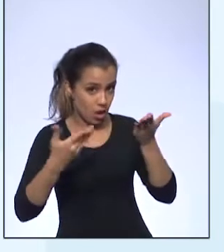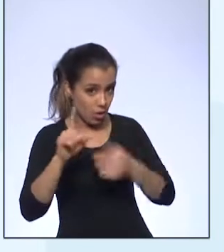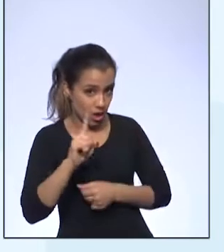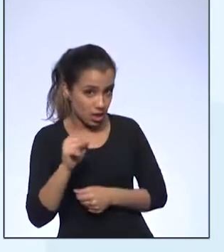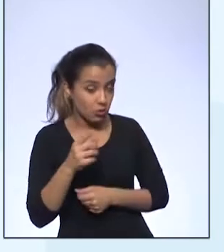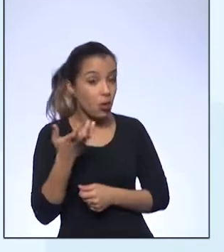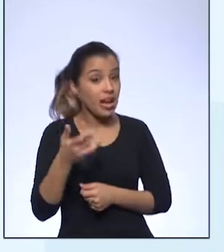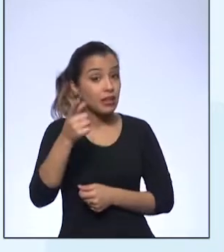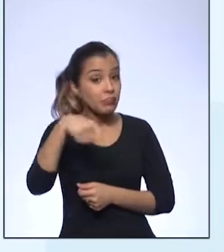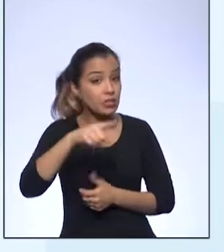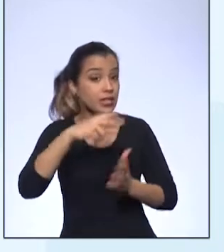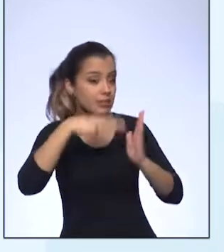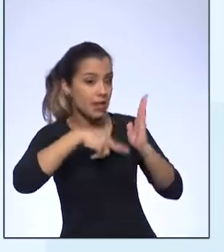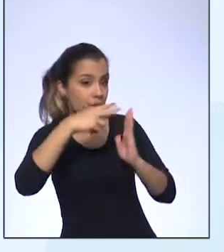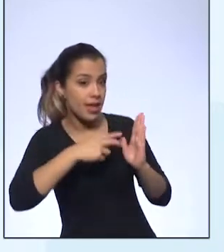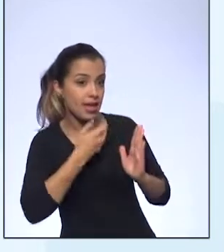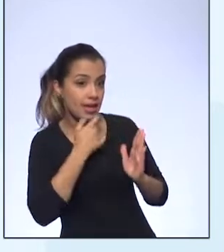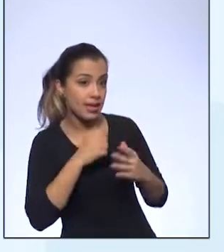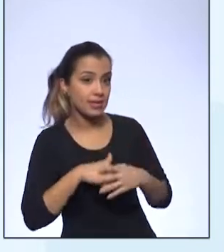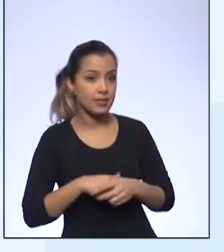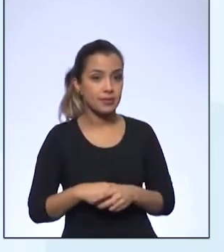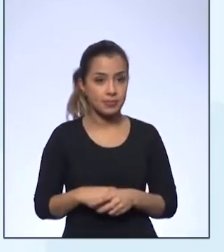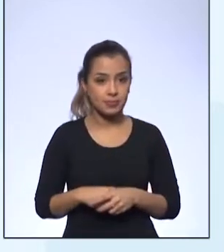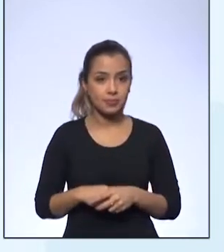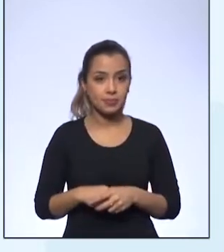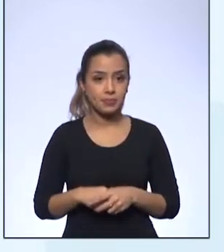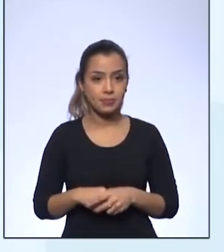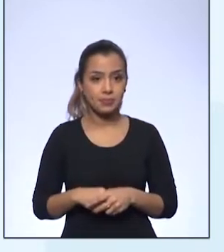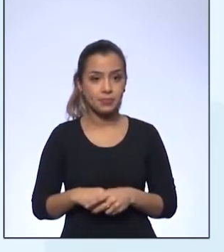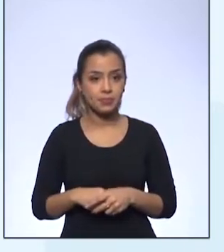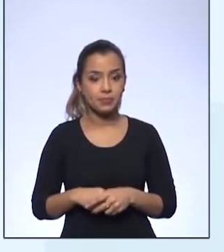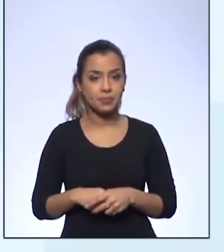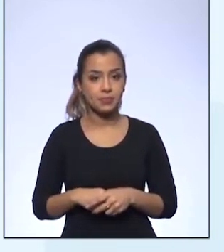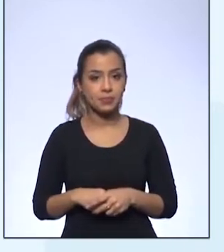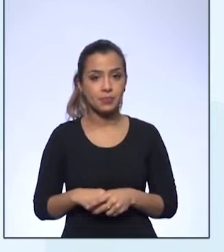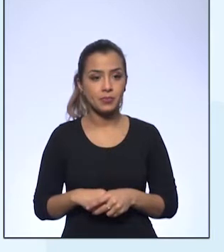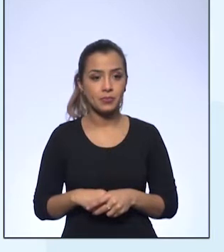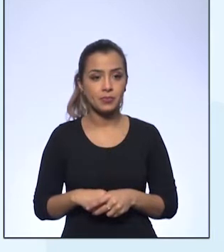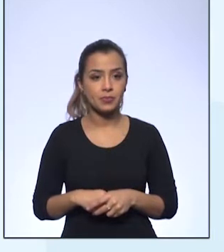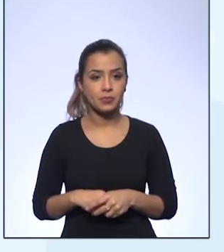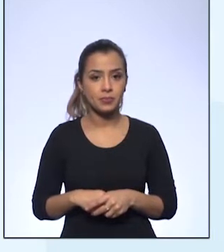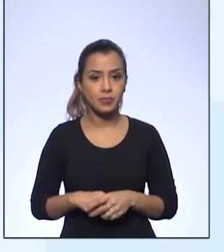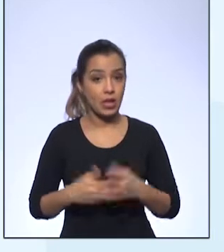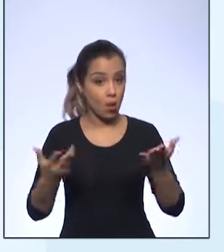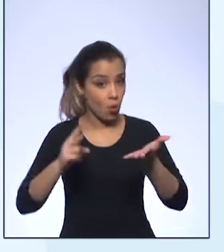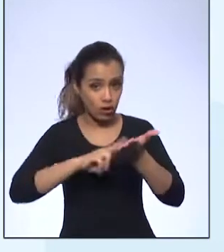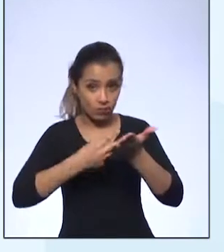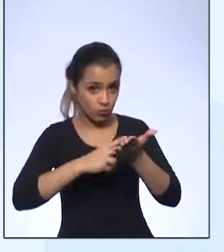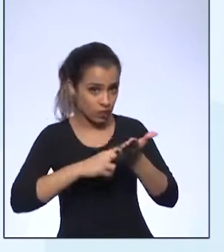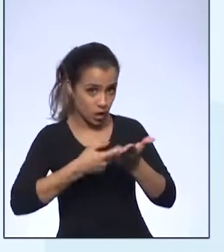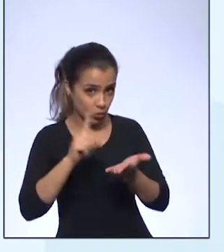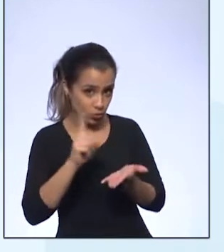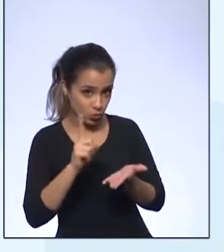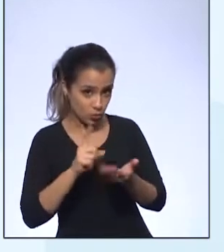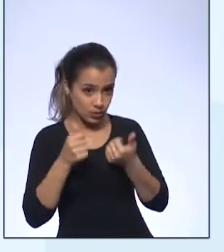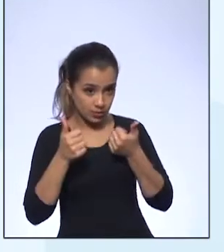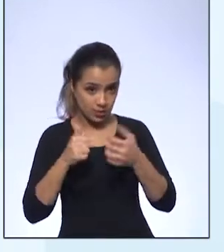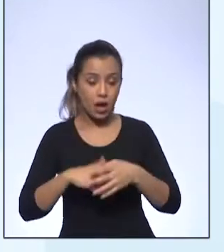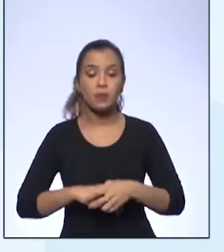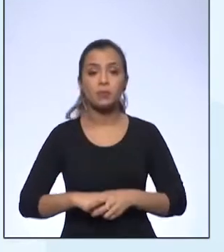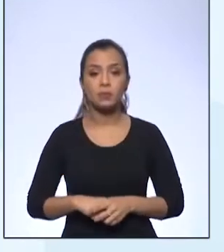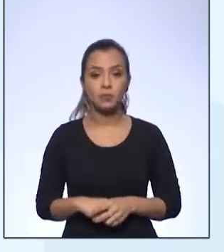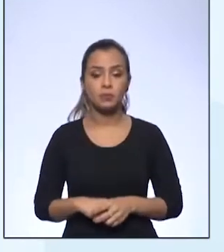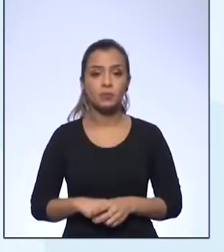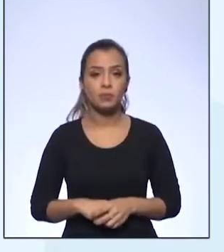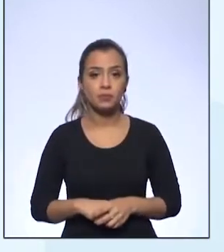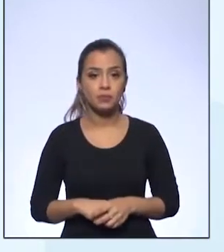comigo também. Então, tem aqui, ó, what's the measure of power of electricity? Não vamos traduzir. Então, você tem joule, watt e